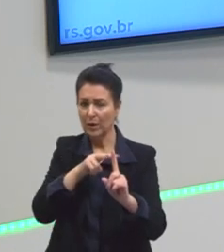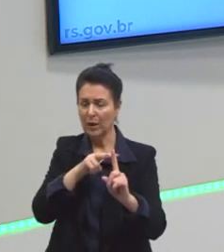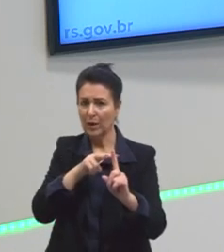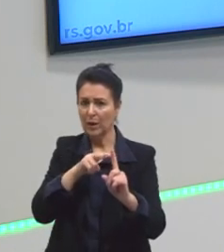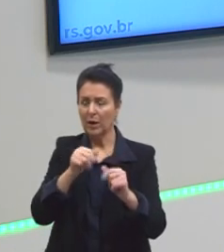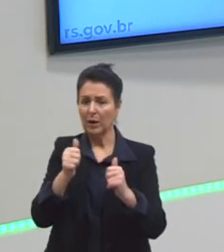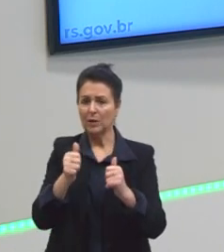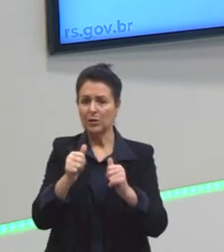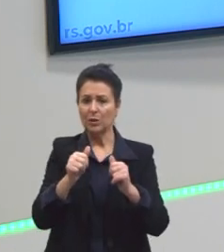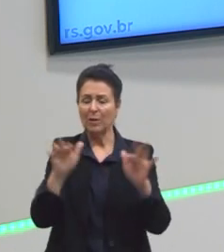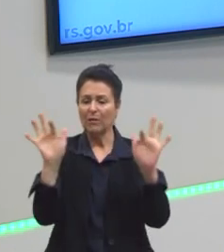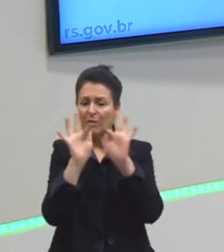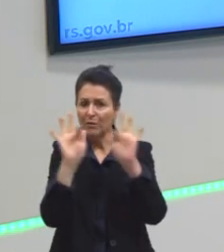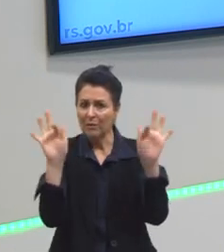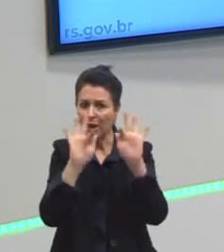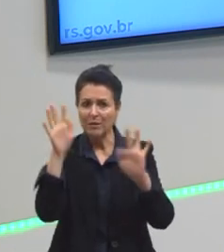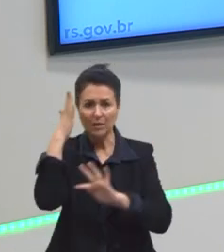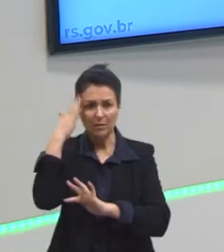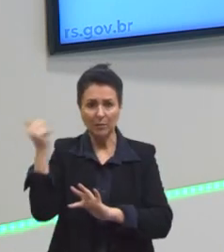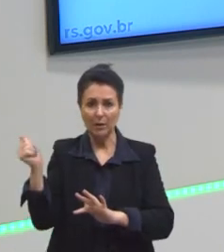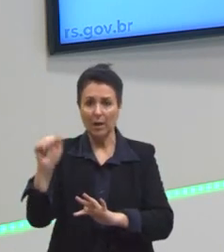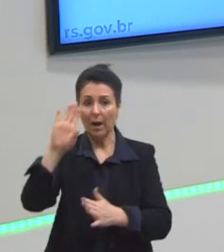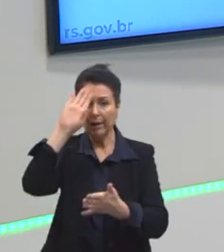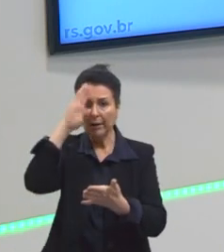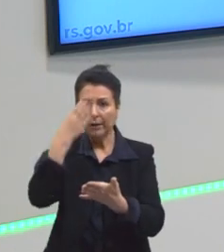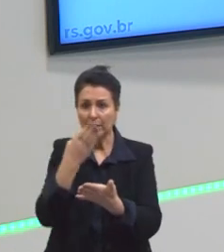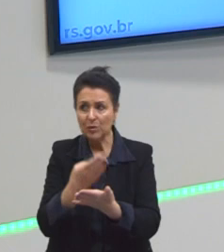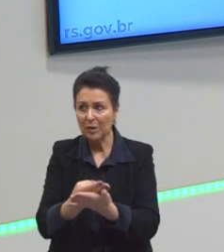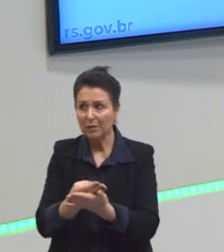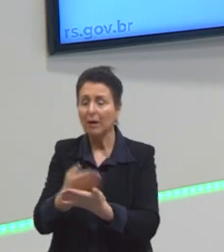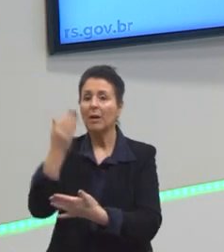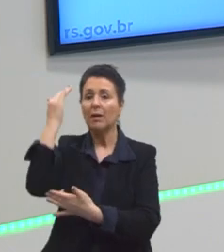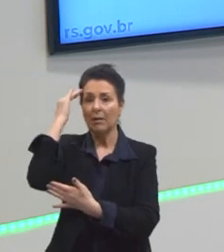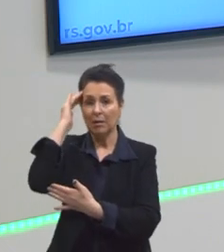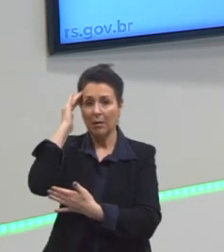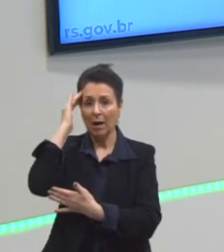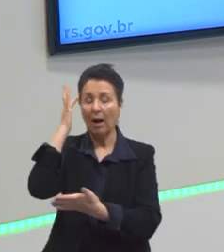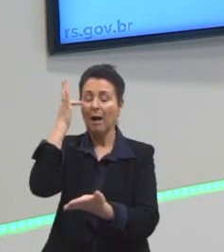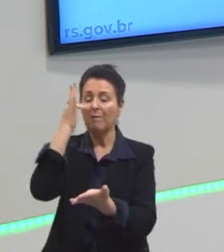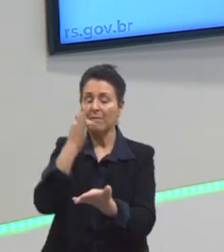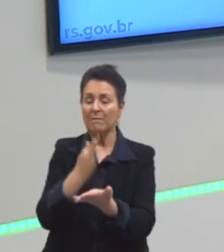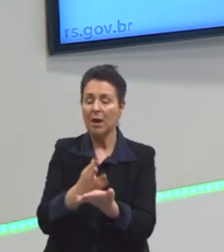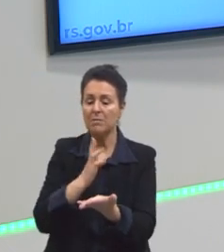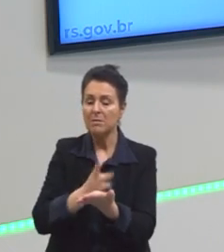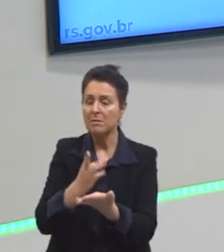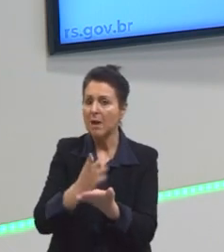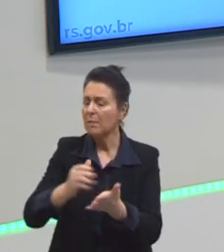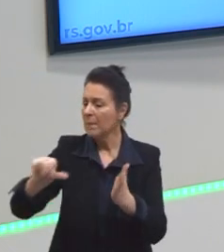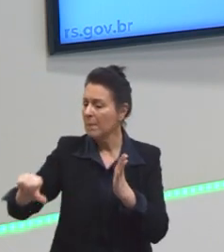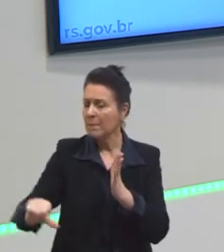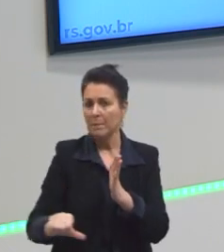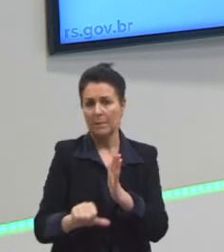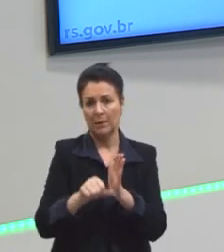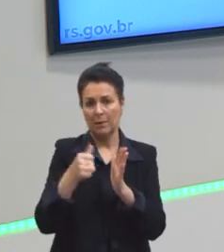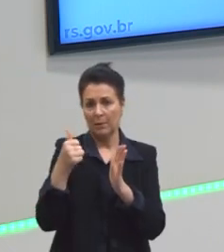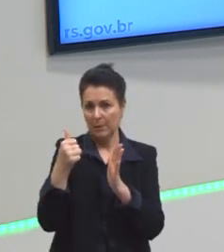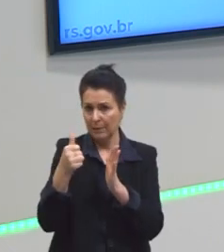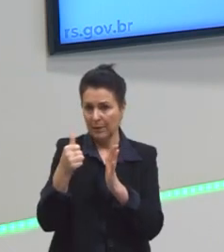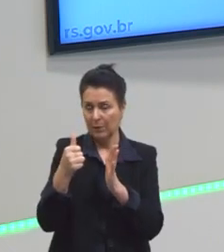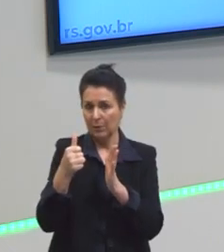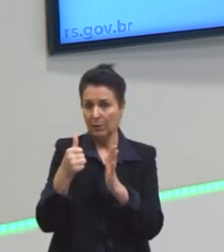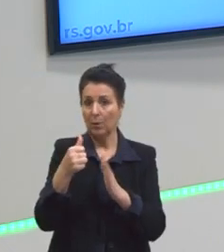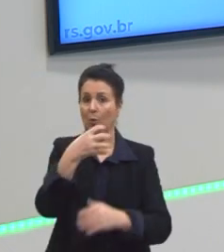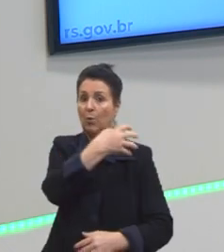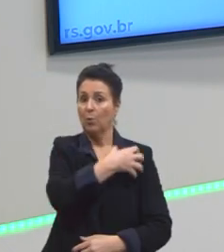da frase famosa Santo Agostinho né criado para entender a fé em primeiro lugar já o